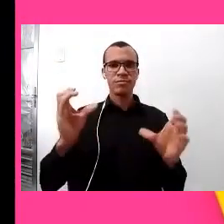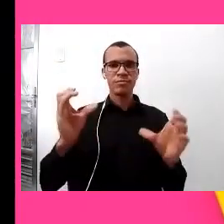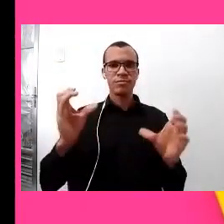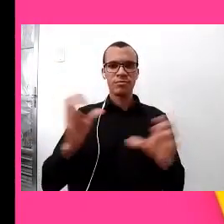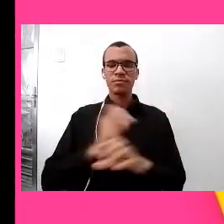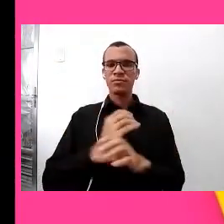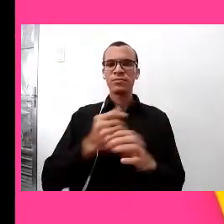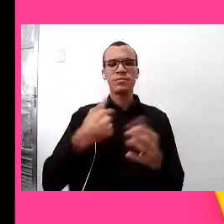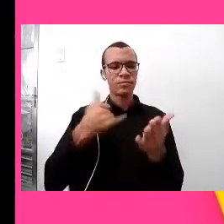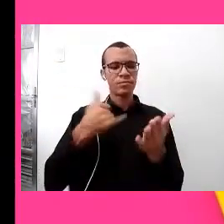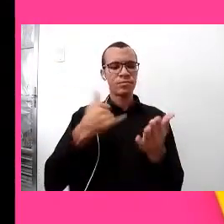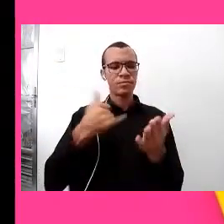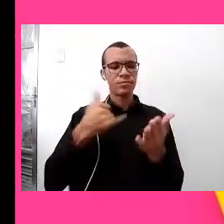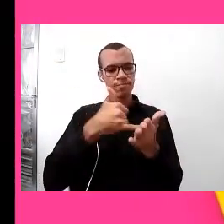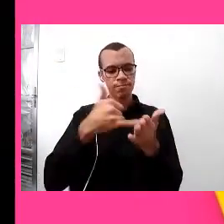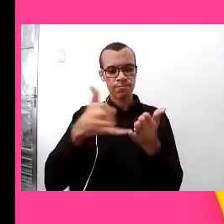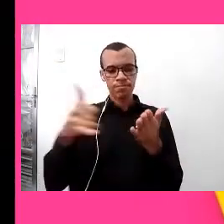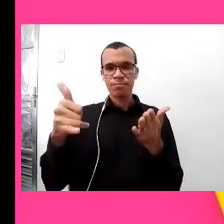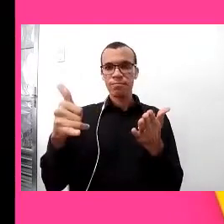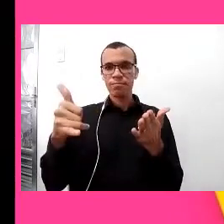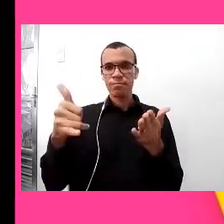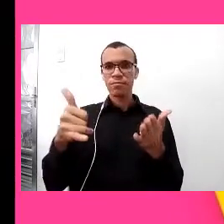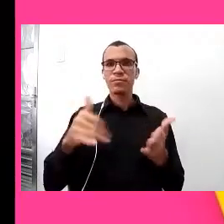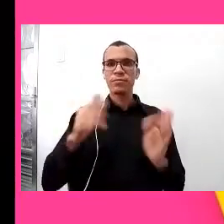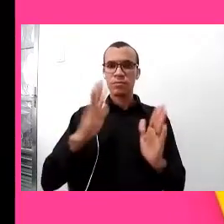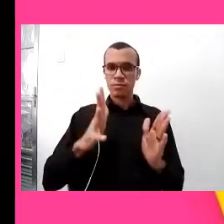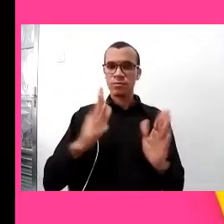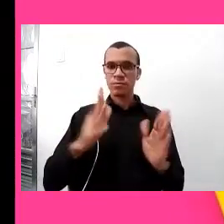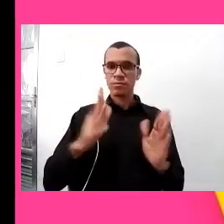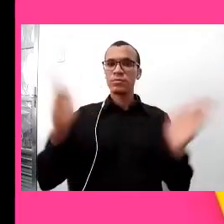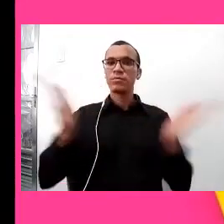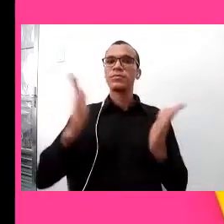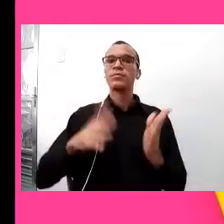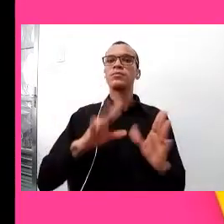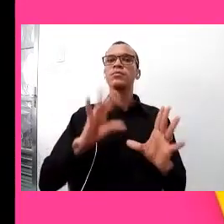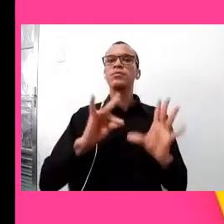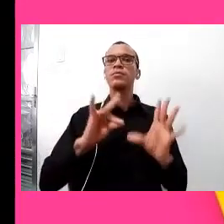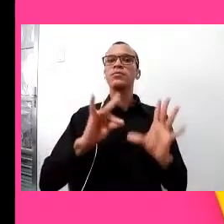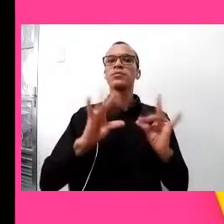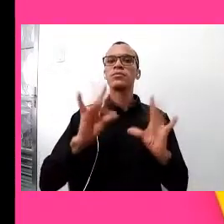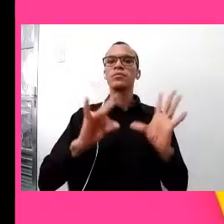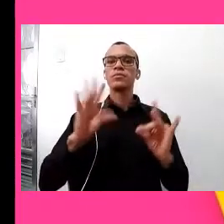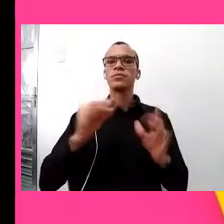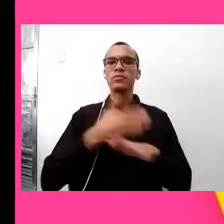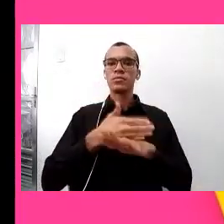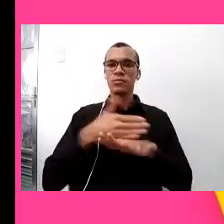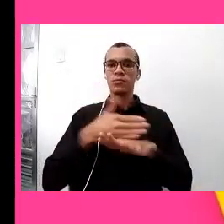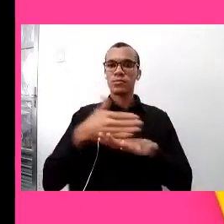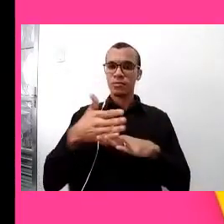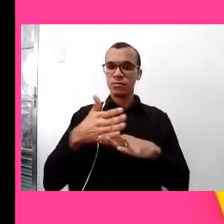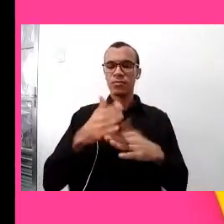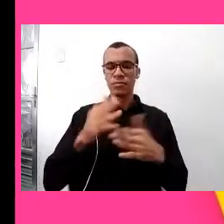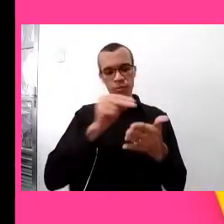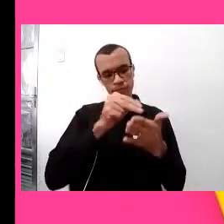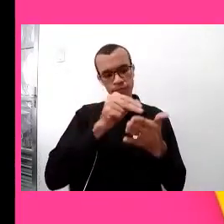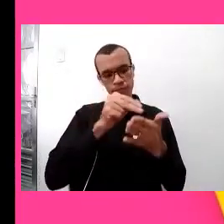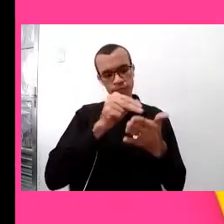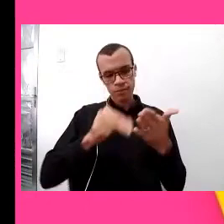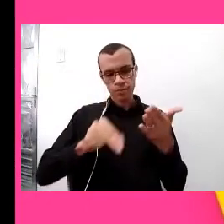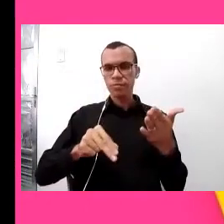Risquei. Agora eu vou pegar a cola branca e vou passar a cola branca aqui. Deixa eu só ver aqui que tem uma pergunta